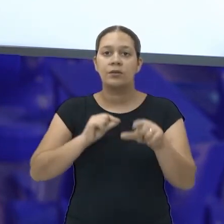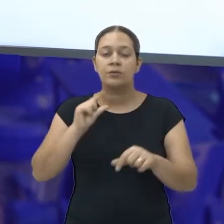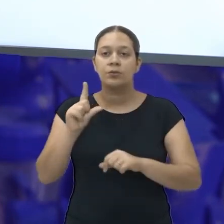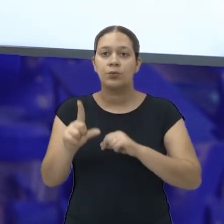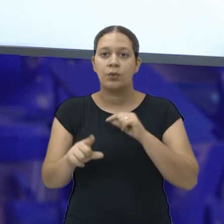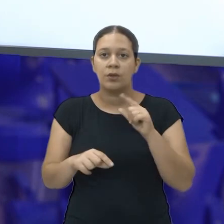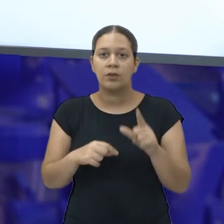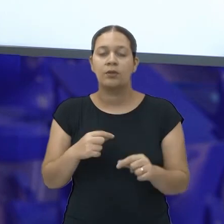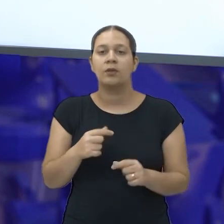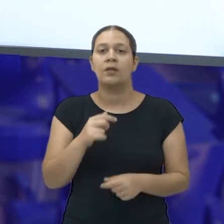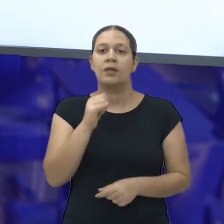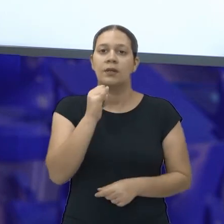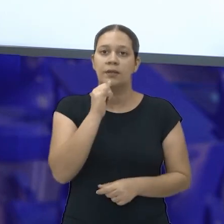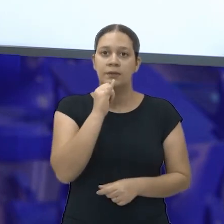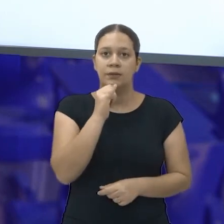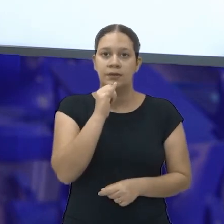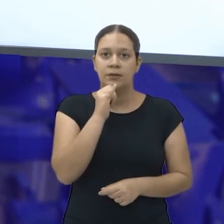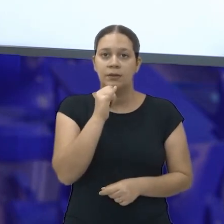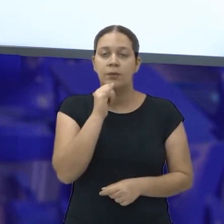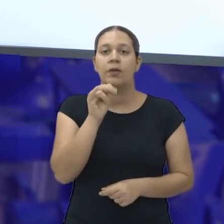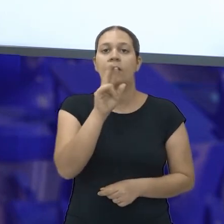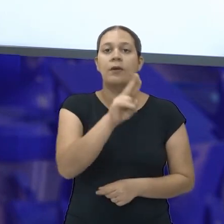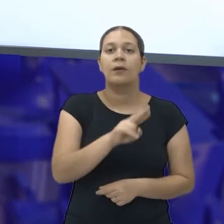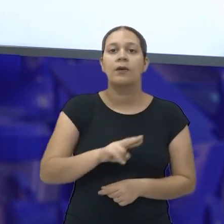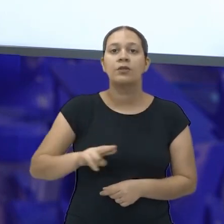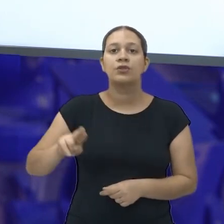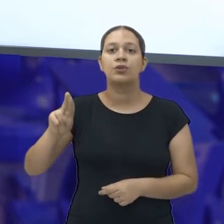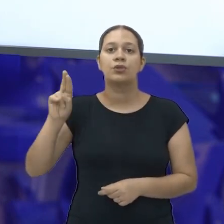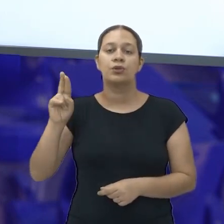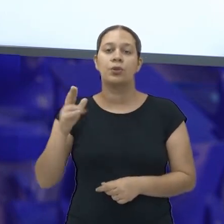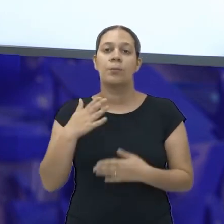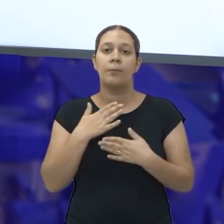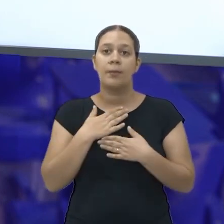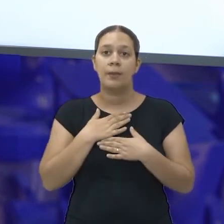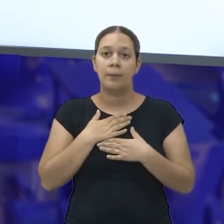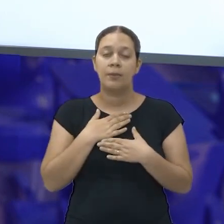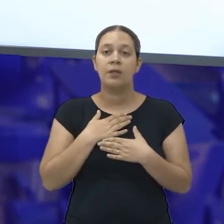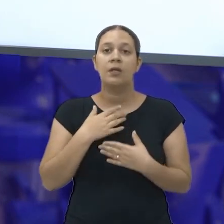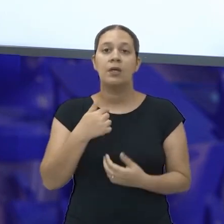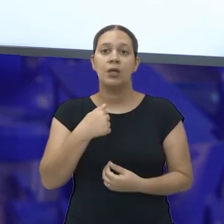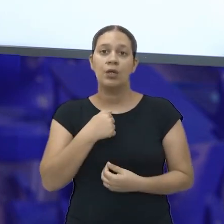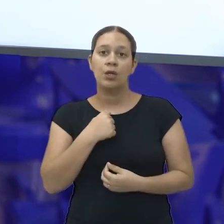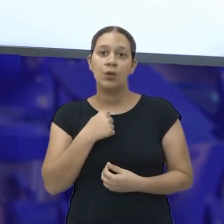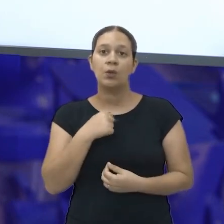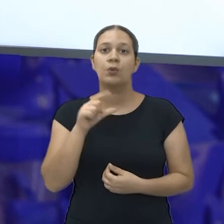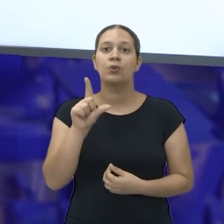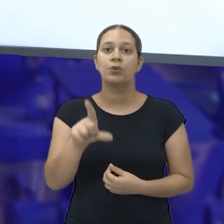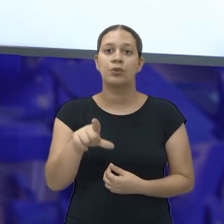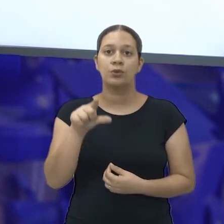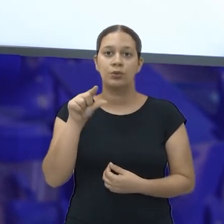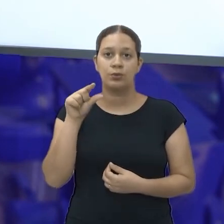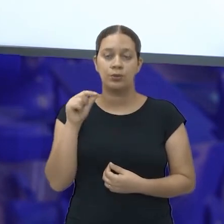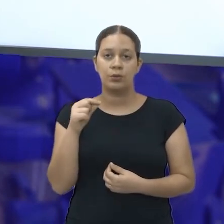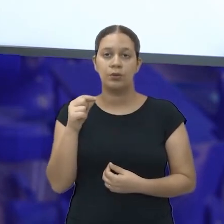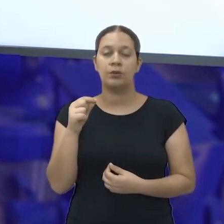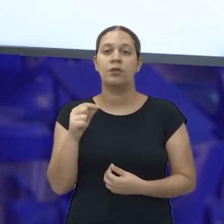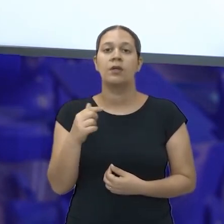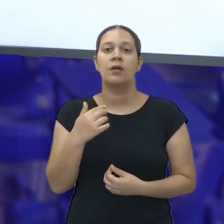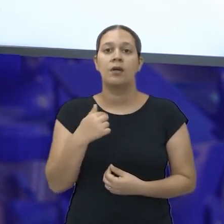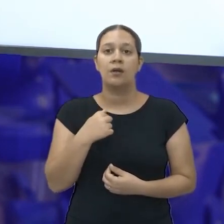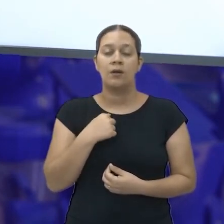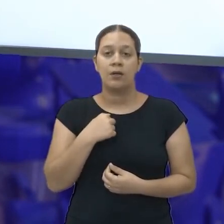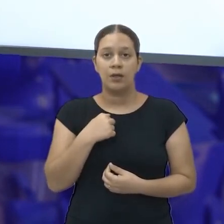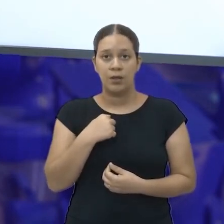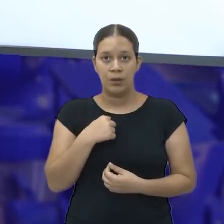elementos coletivos. Por exemplo, a religião, para mim, quem escolhe sou eu. A minha orientação,